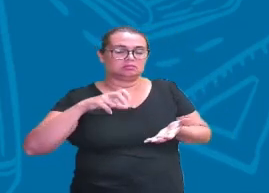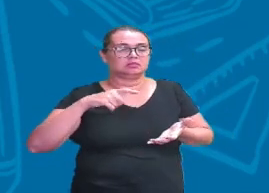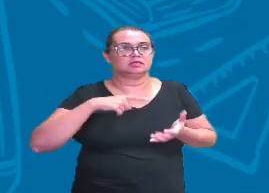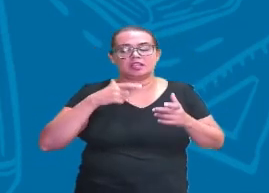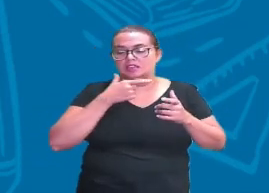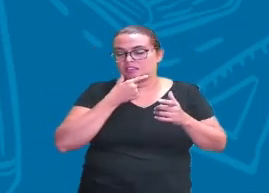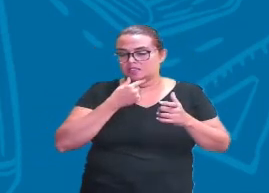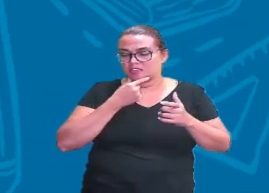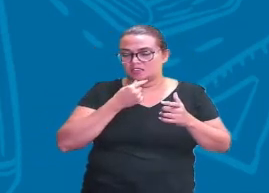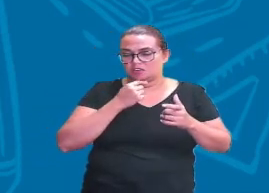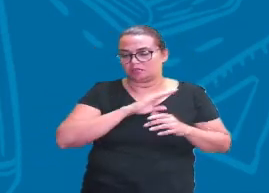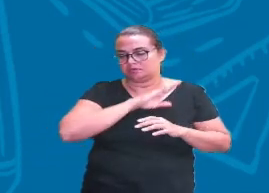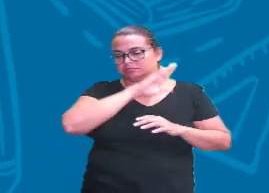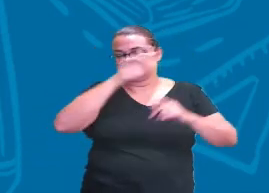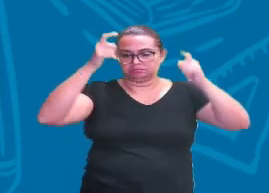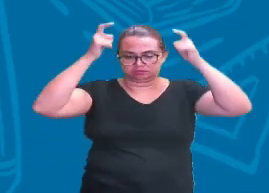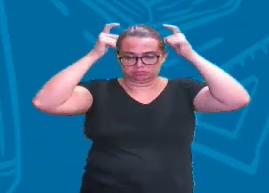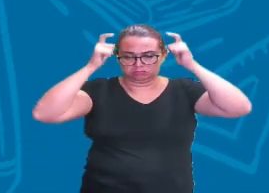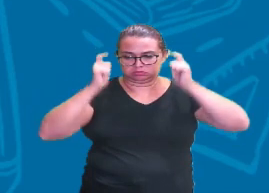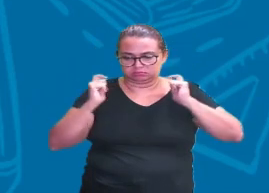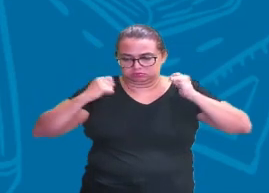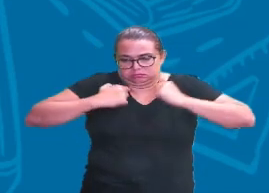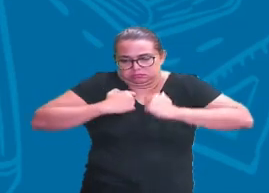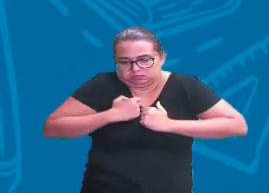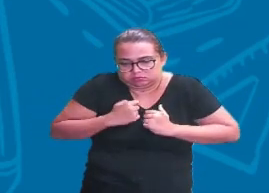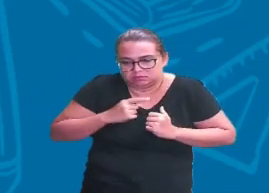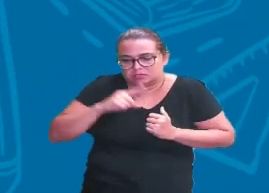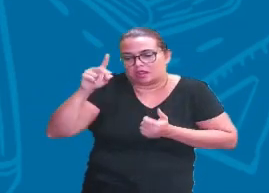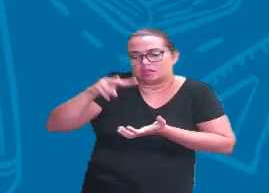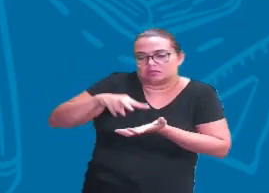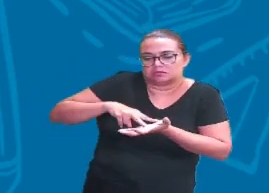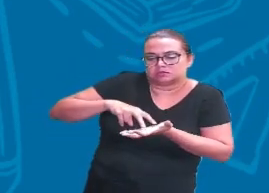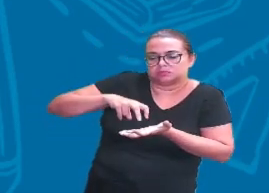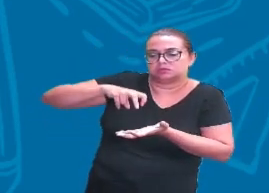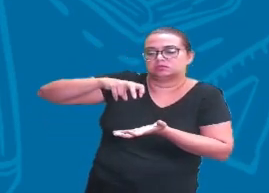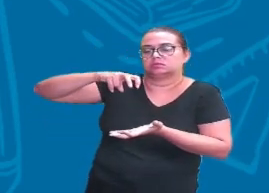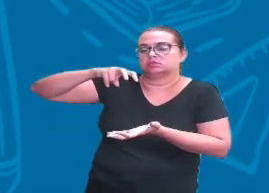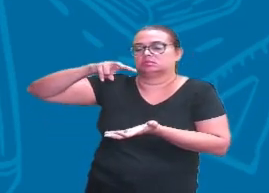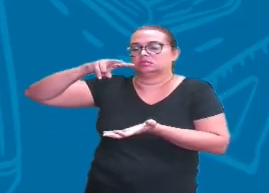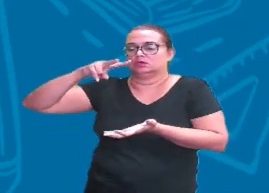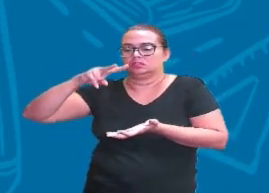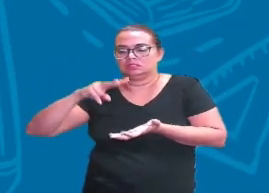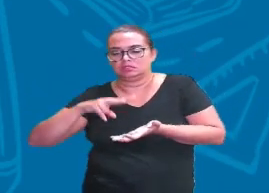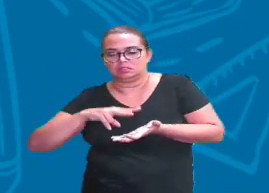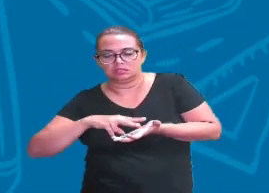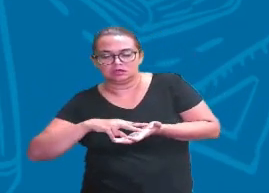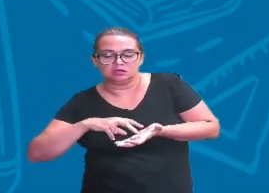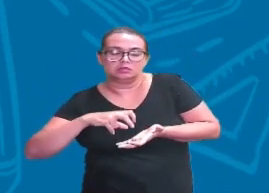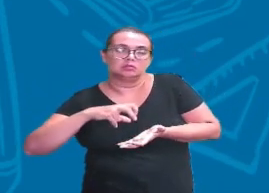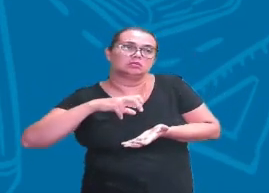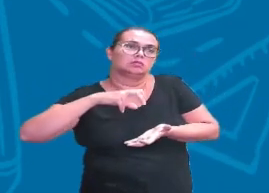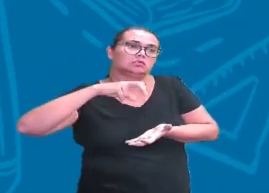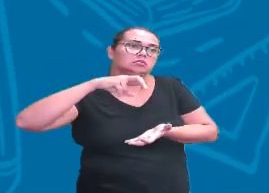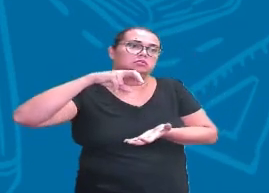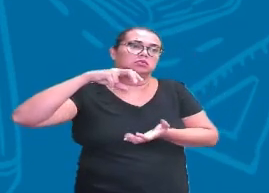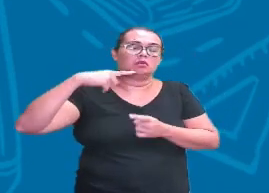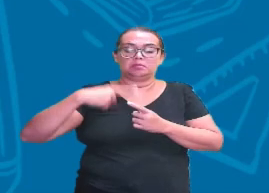um filme, tá? Você vê que ele flutua, consegue flutuar. Ele dá um salto gigantesco,